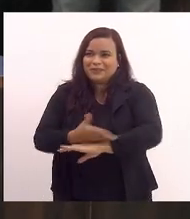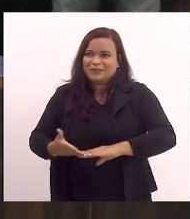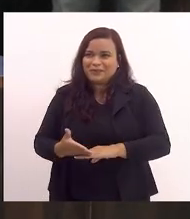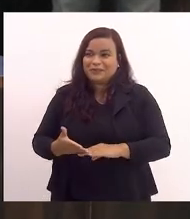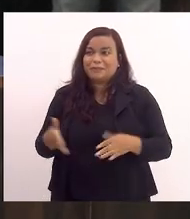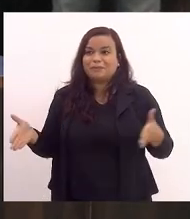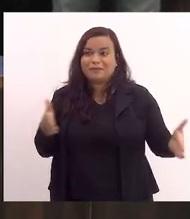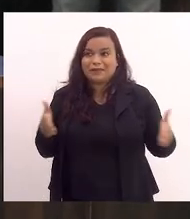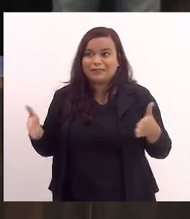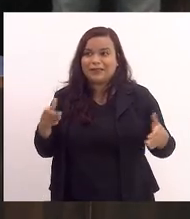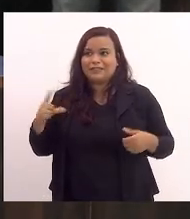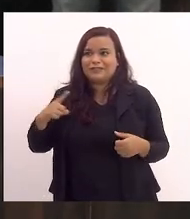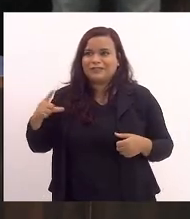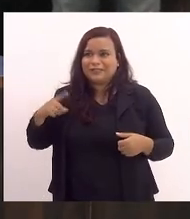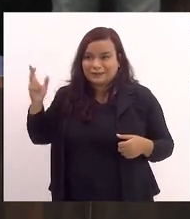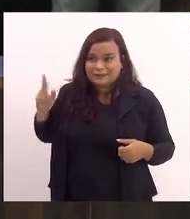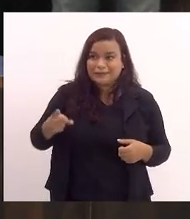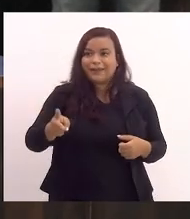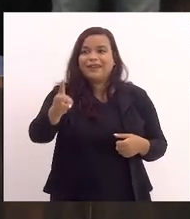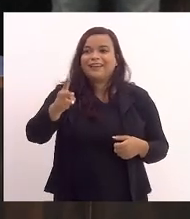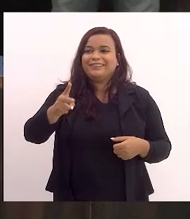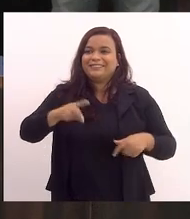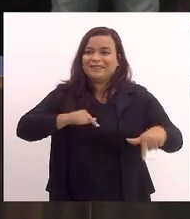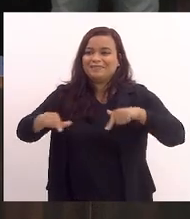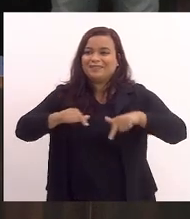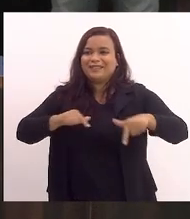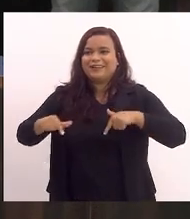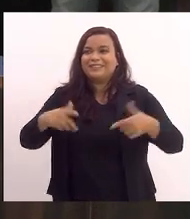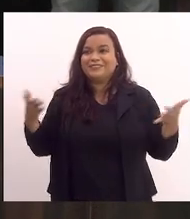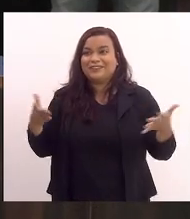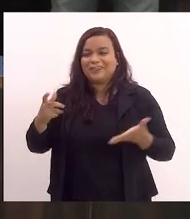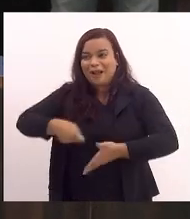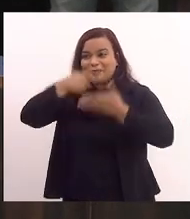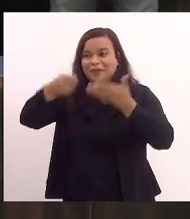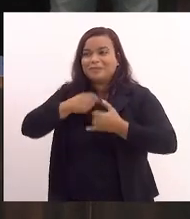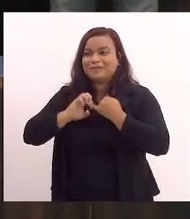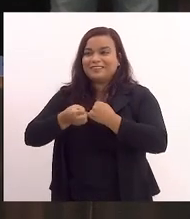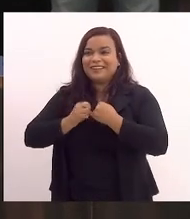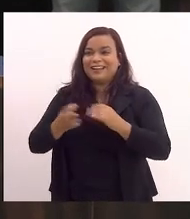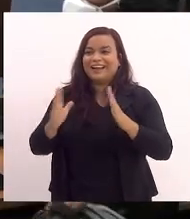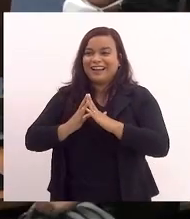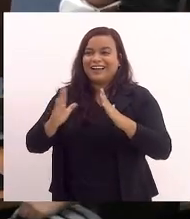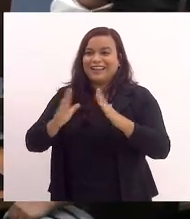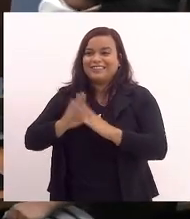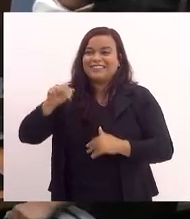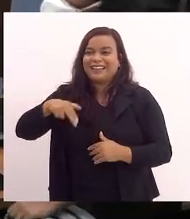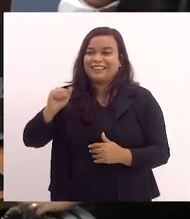mandato, segue o baile e hoje segue a feijoada na casa do Nando. Uau.